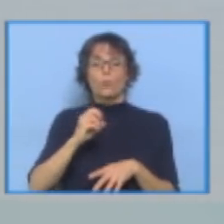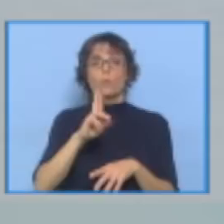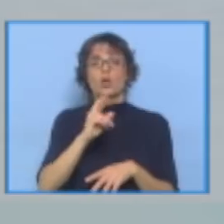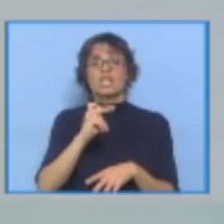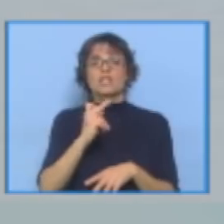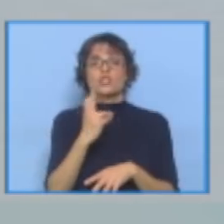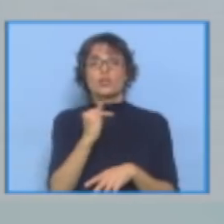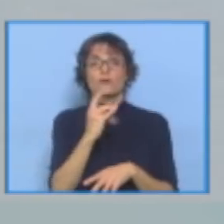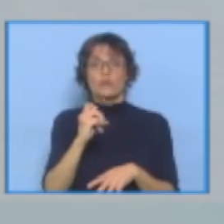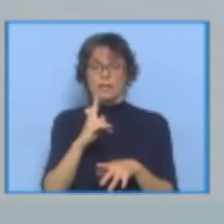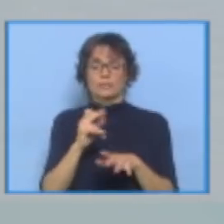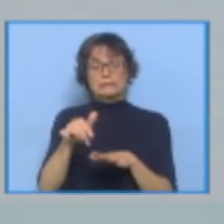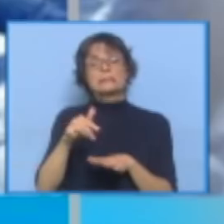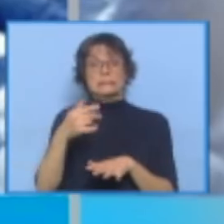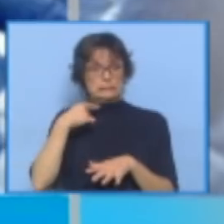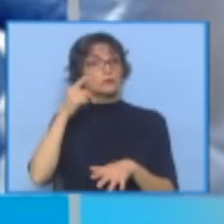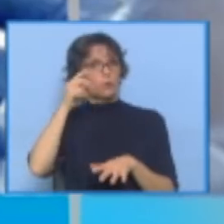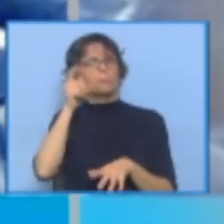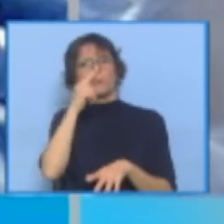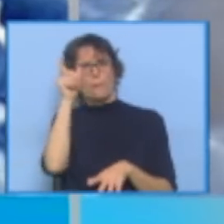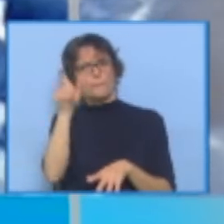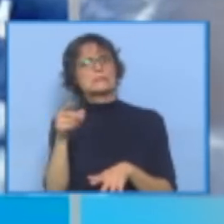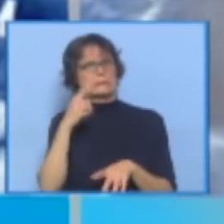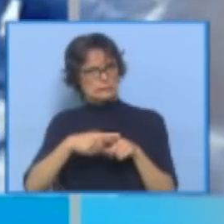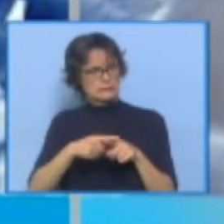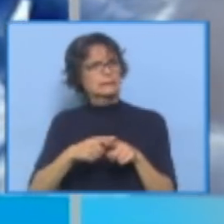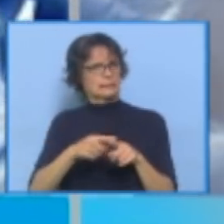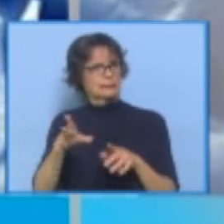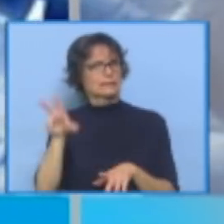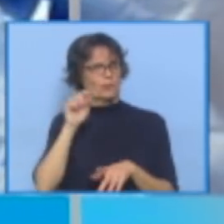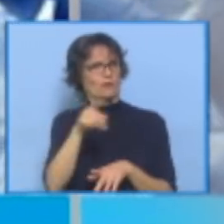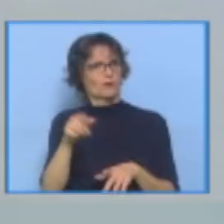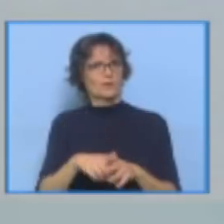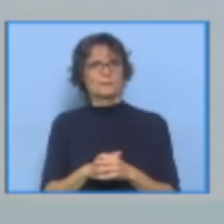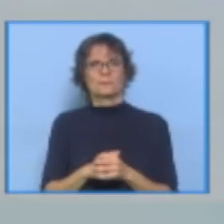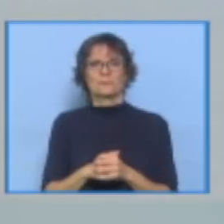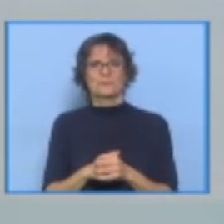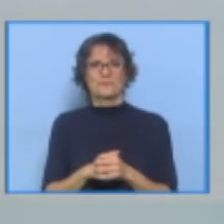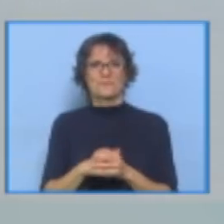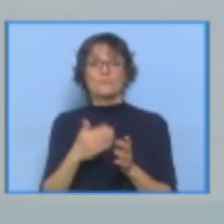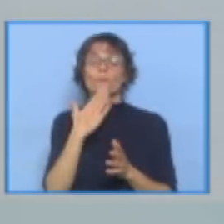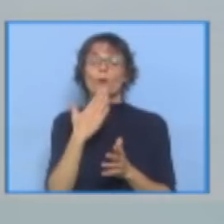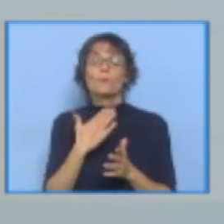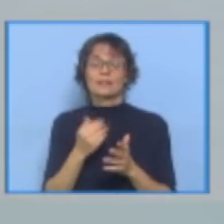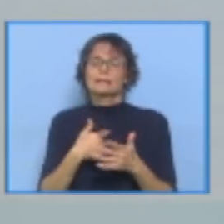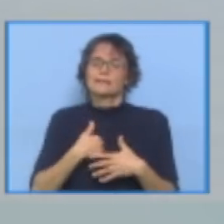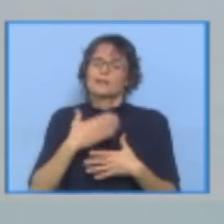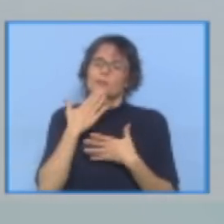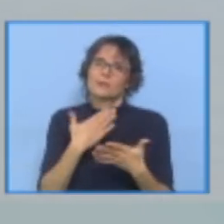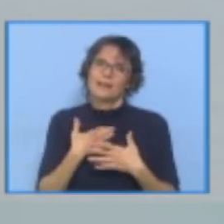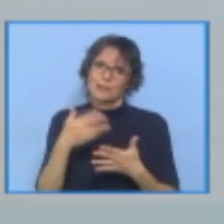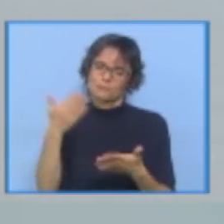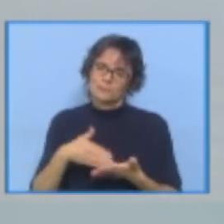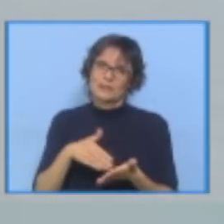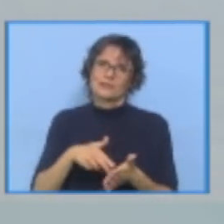grande vivência da fé, vai ser muito interessante ouvi-lo. Por certo que sim. Maria João, muito obrigado por ter estado aqui. Paulo, eu é que agradeço outra vez,